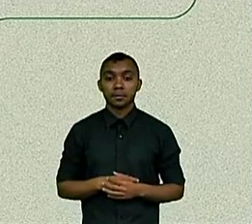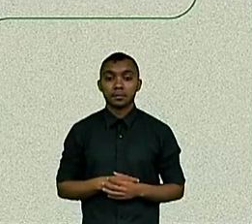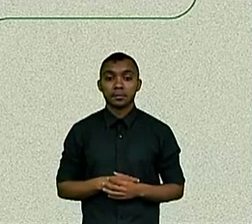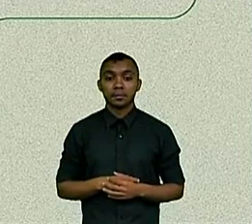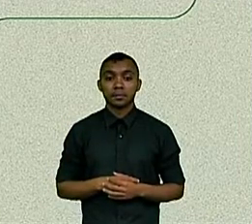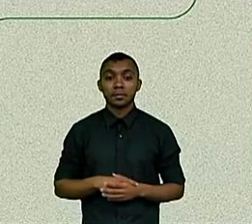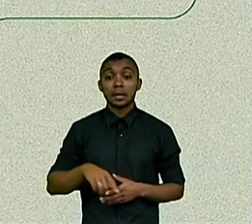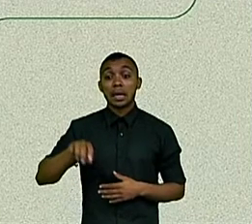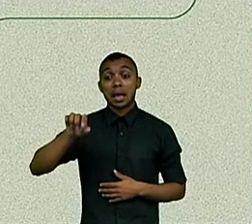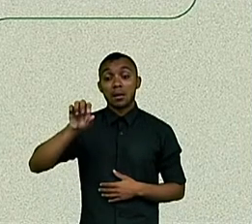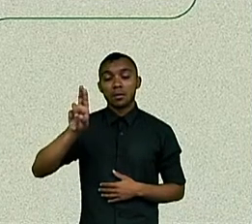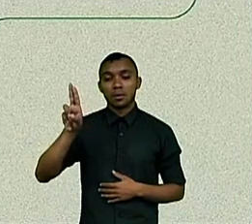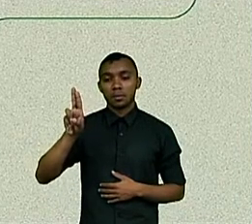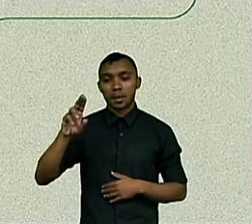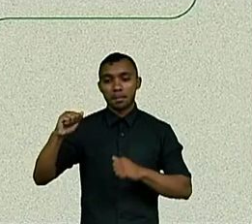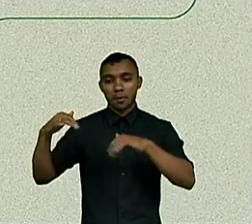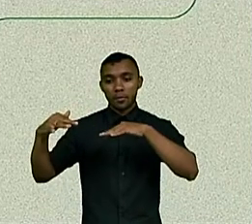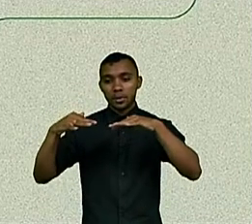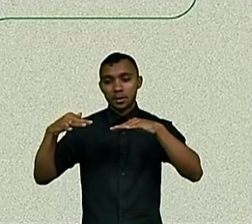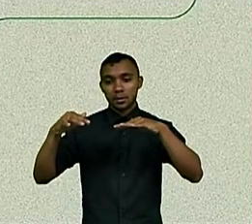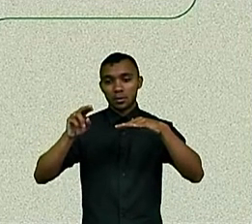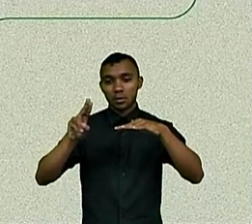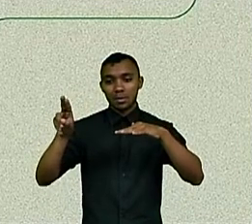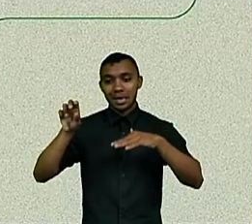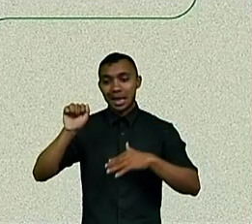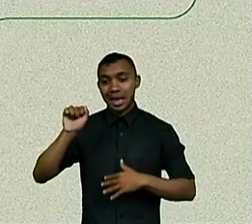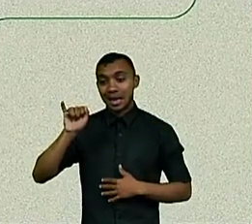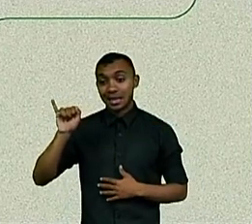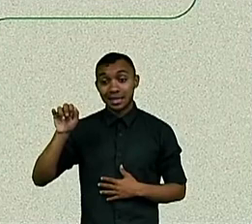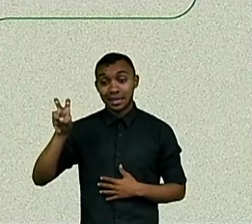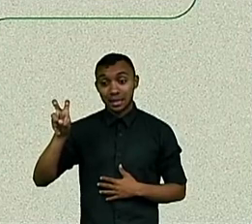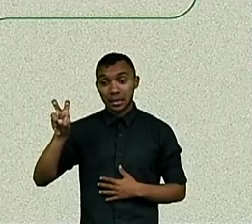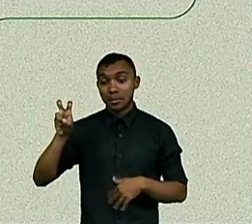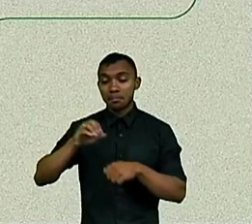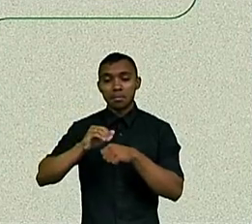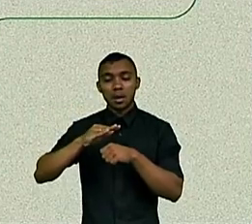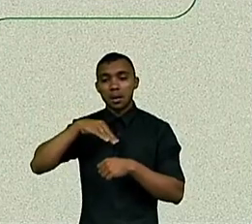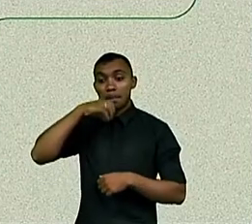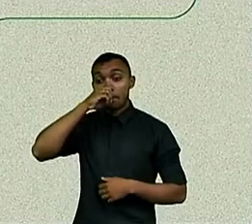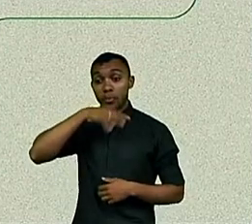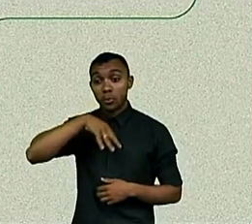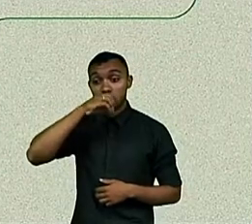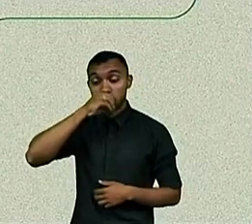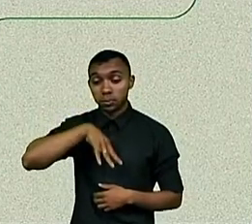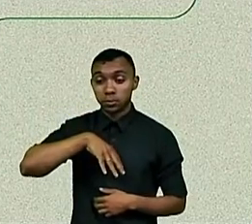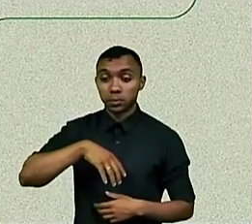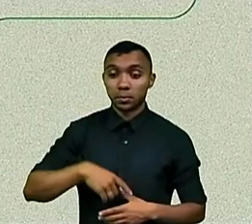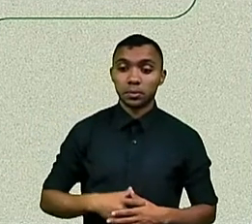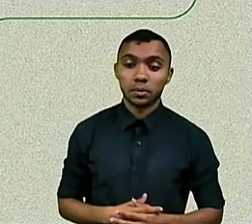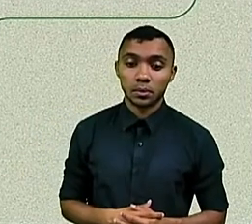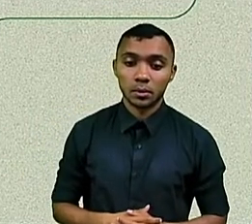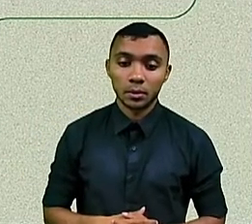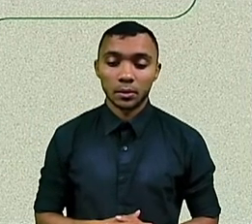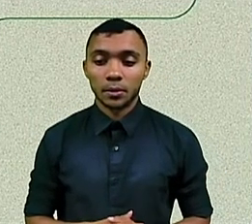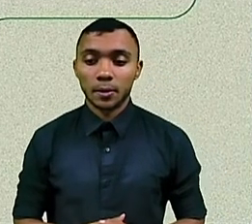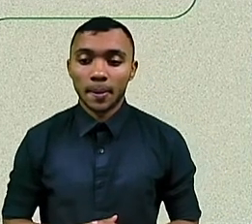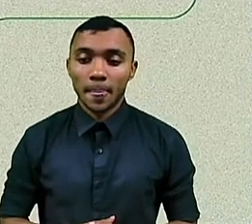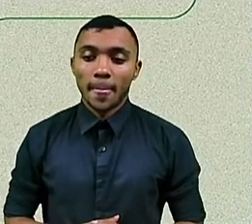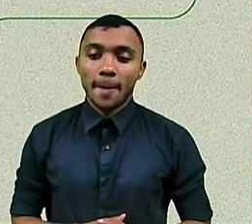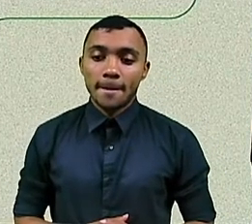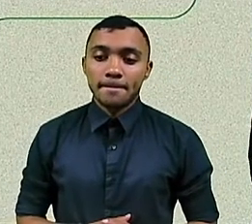ai-5 ele é o mais Severo porque ele é